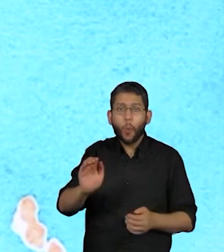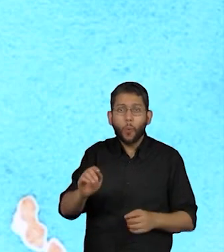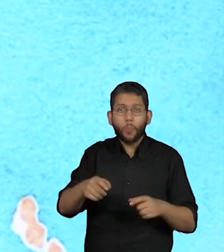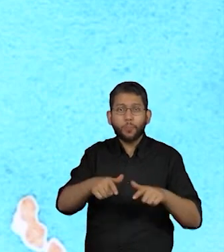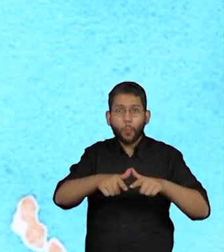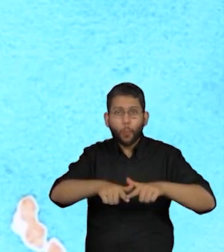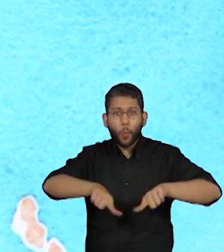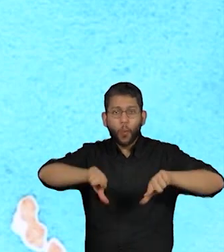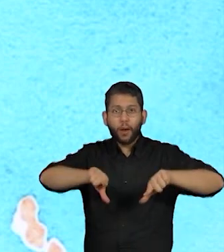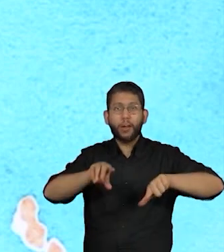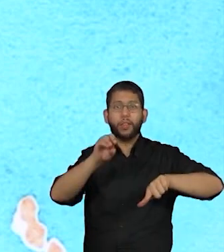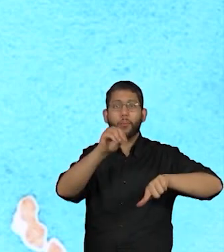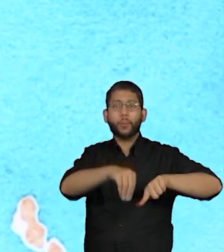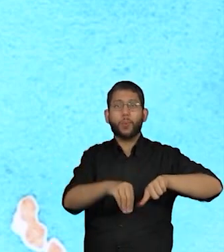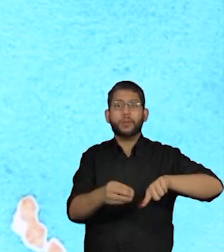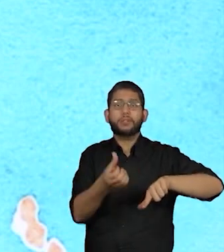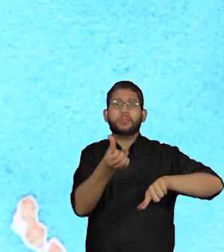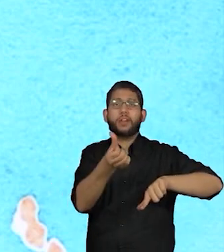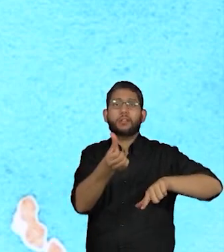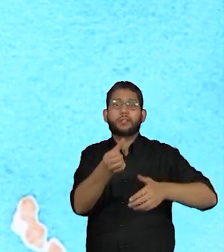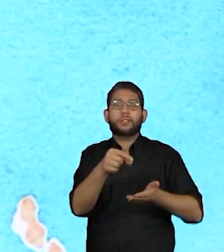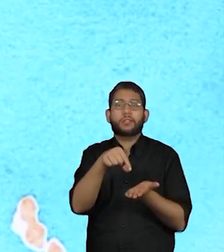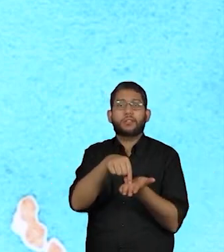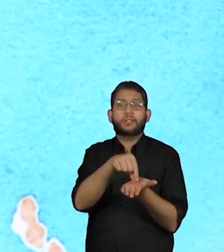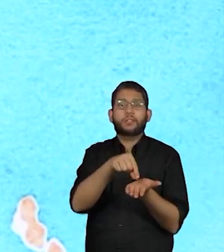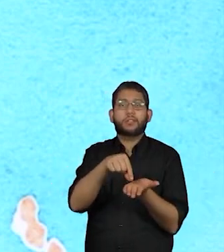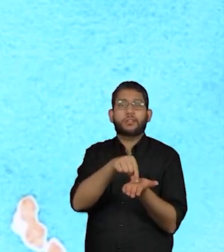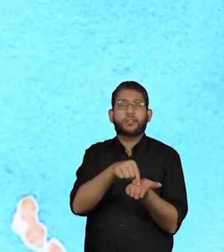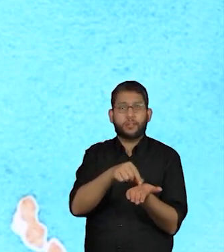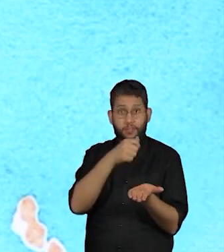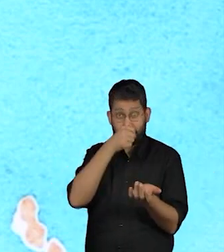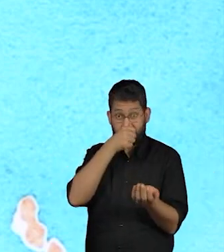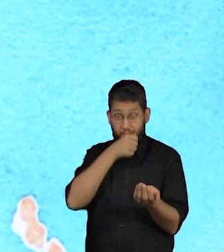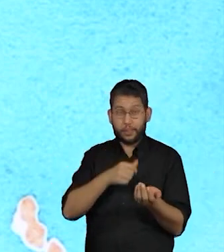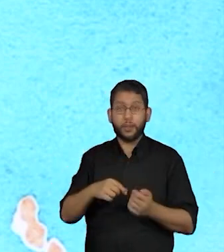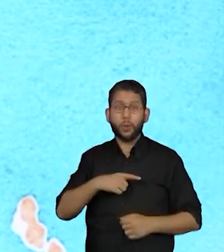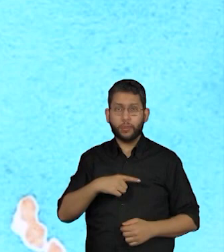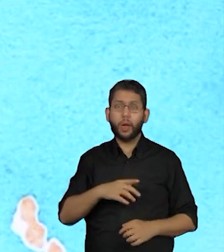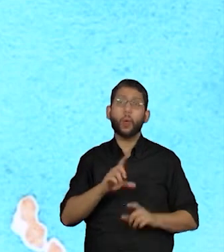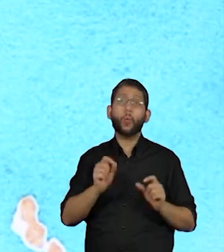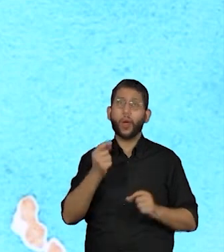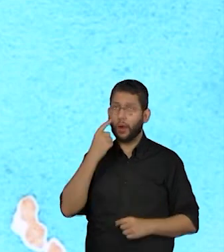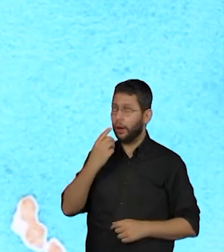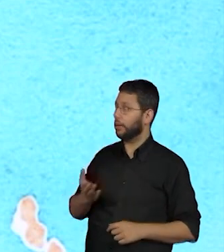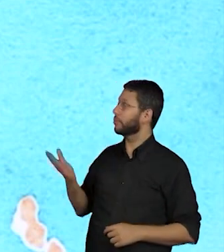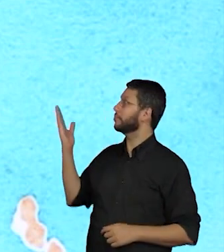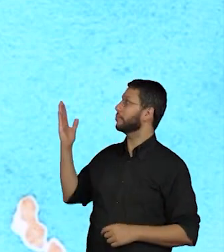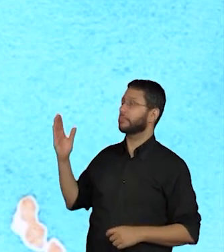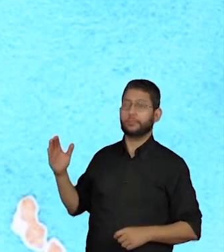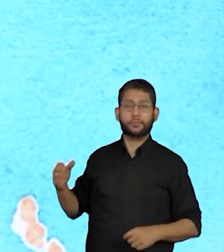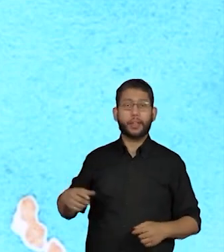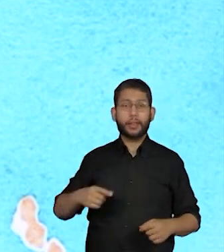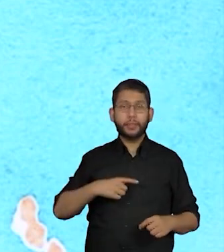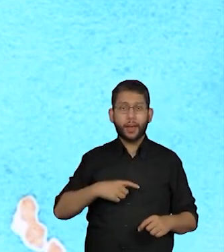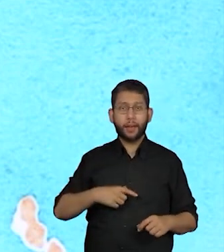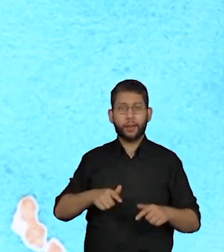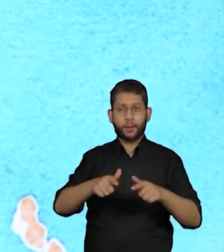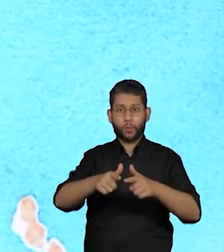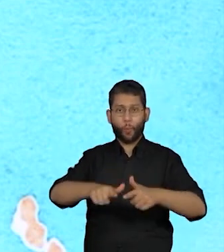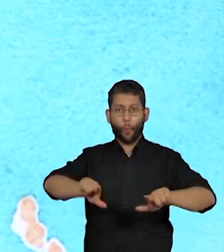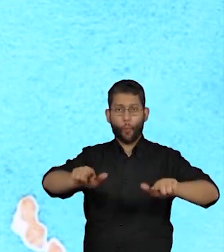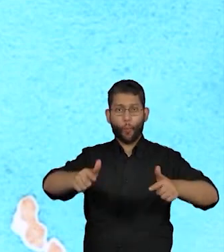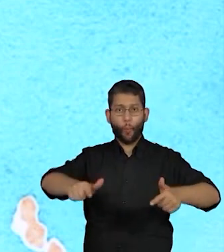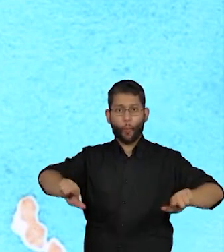que vai acontecer? Cada jogador fica de um lado e eu pego, né, eu pego as minhas sementes e